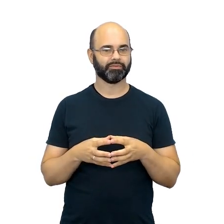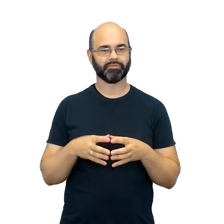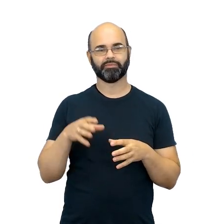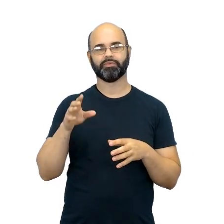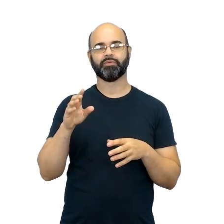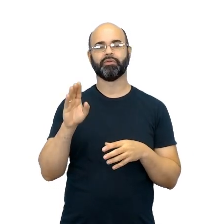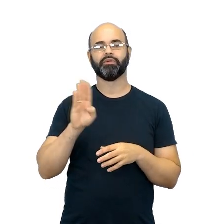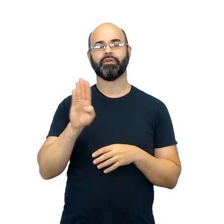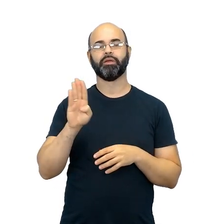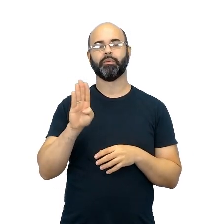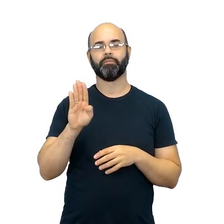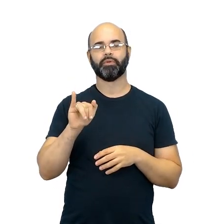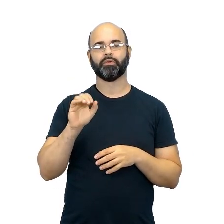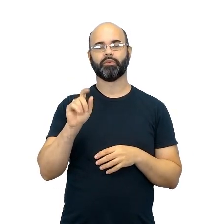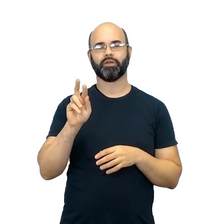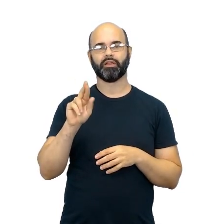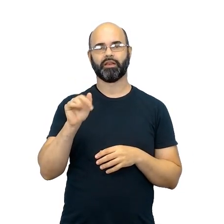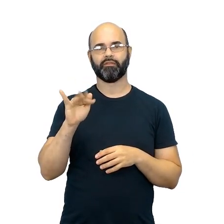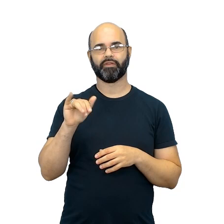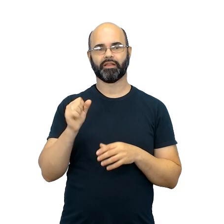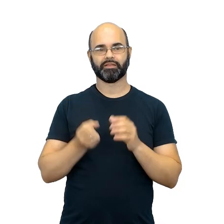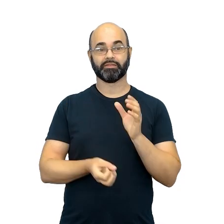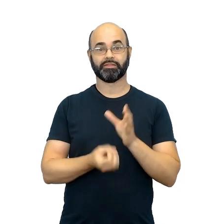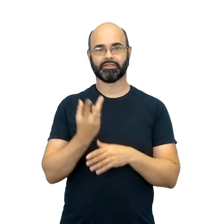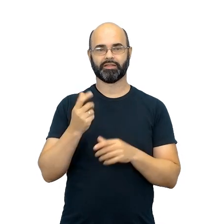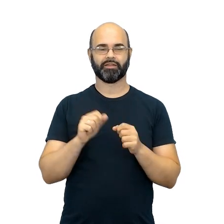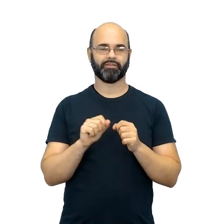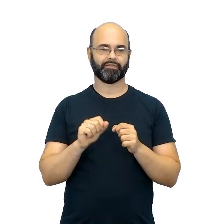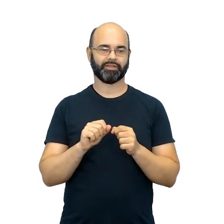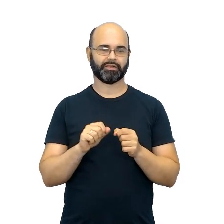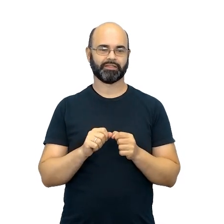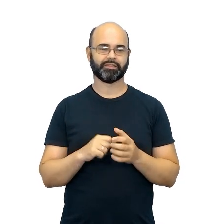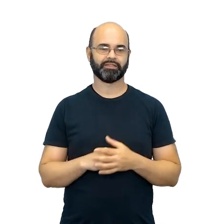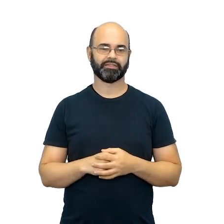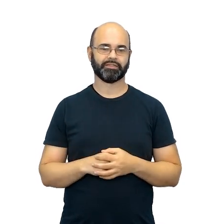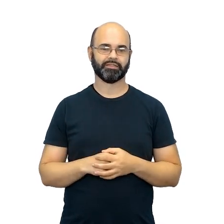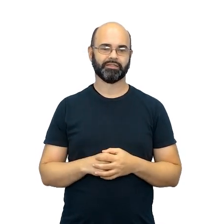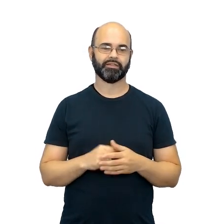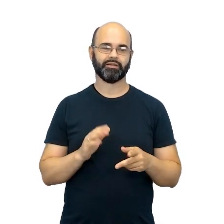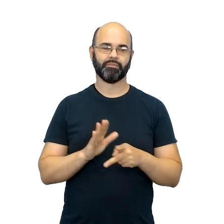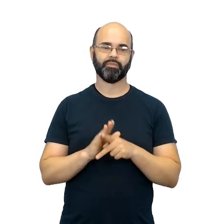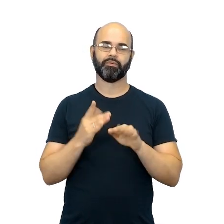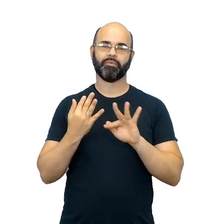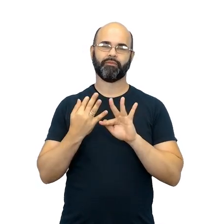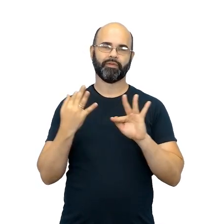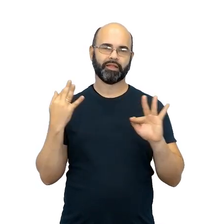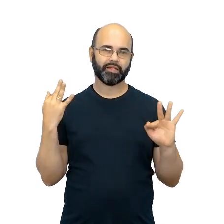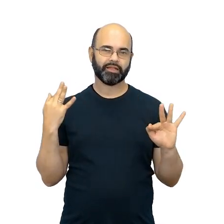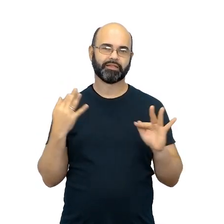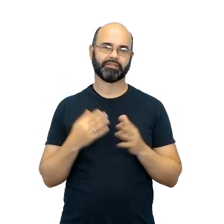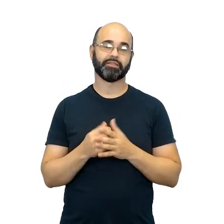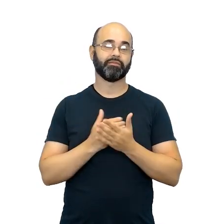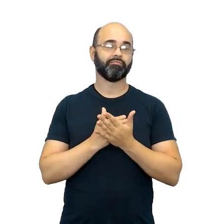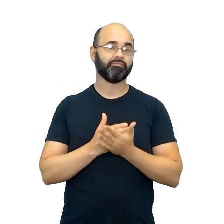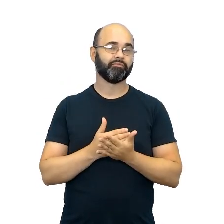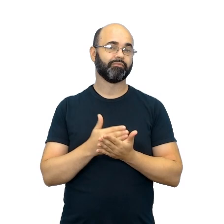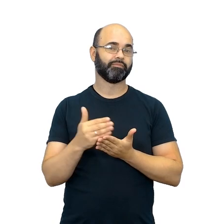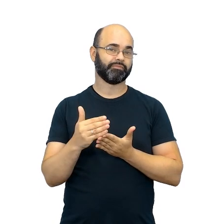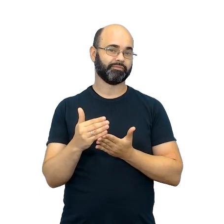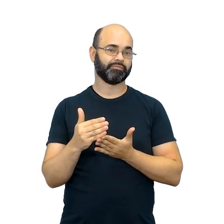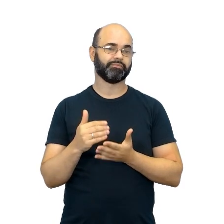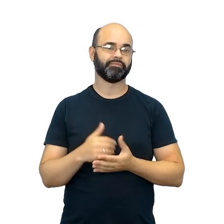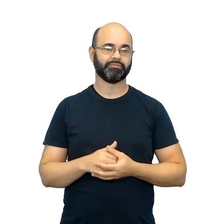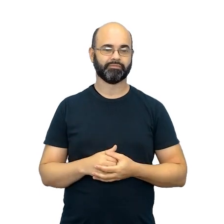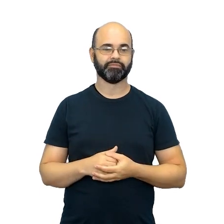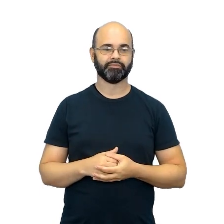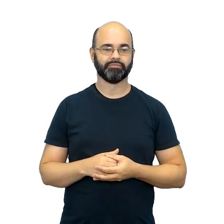biografias. Era ainda cartaz físico ali, com cartolina, tudo, e a exposição iniciava com a linha do tempo e